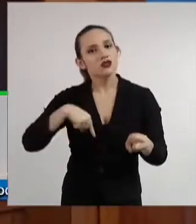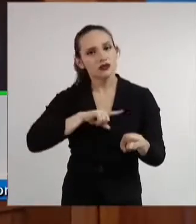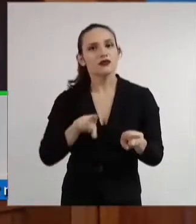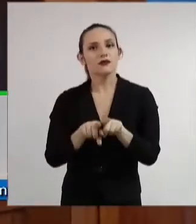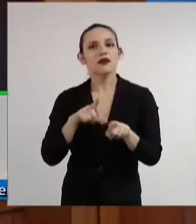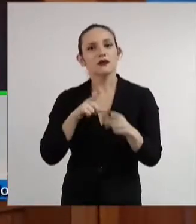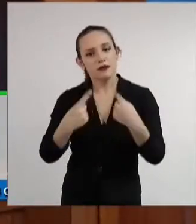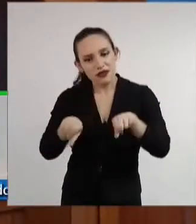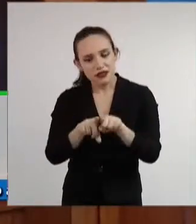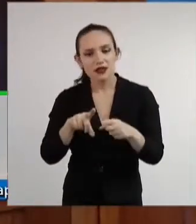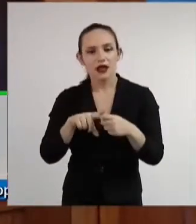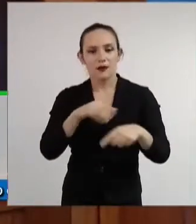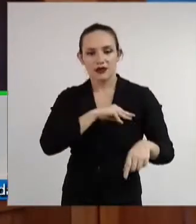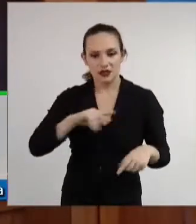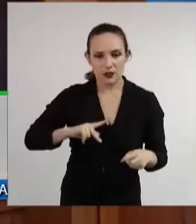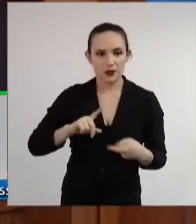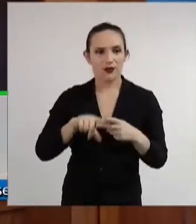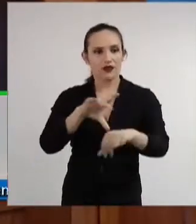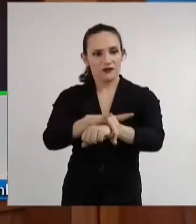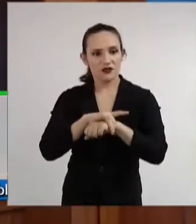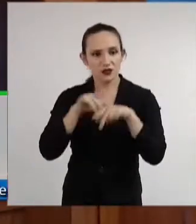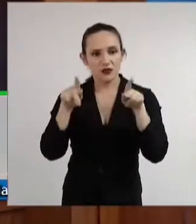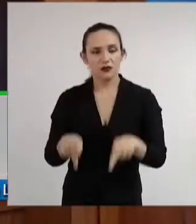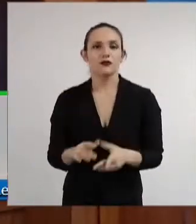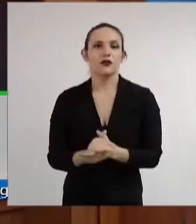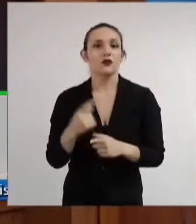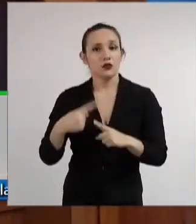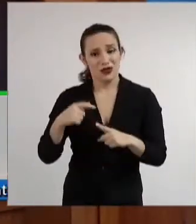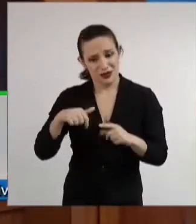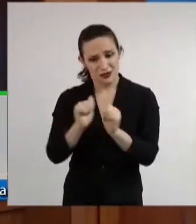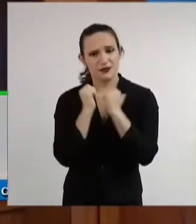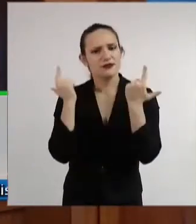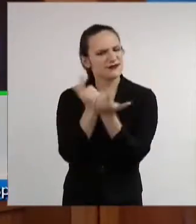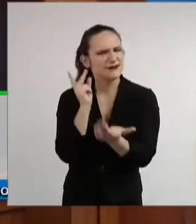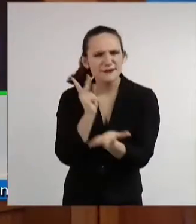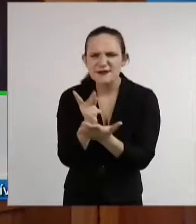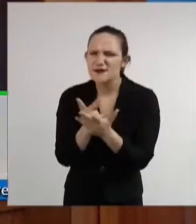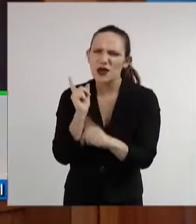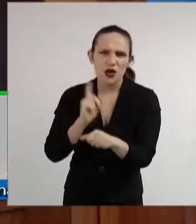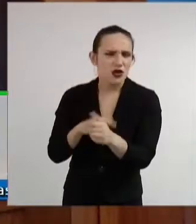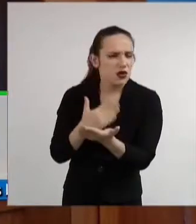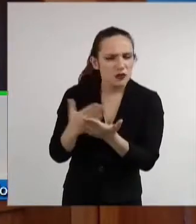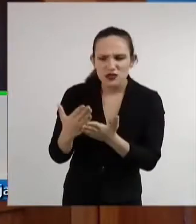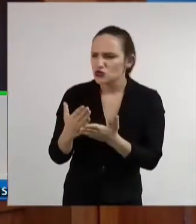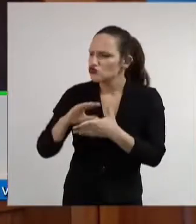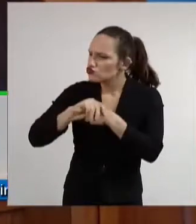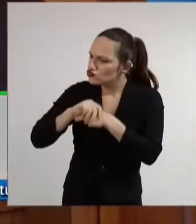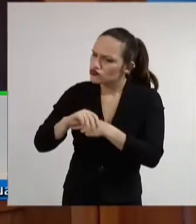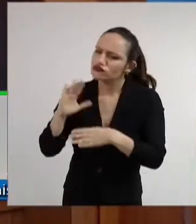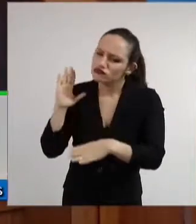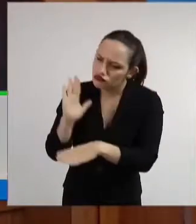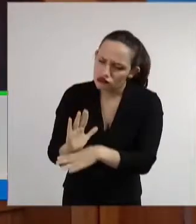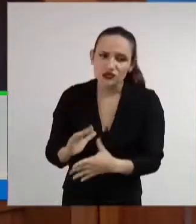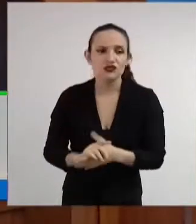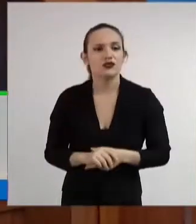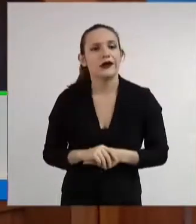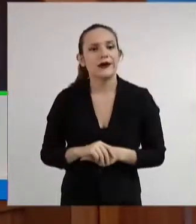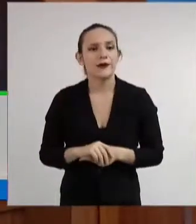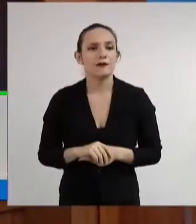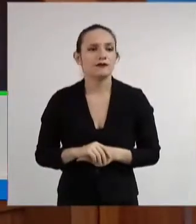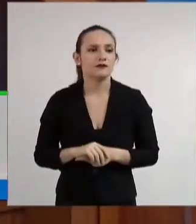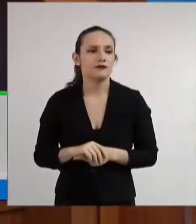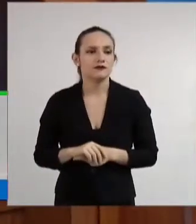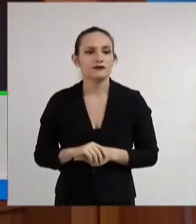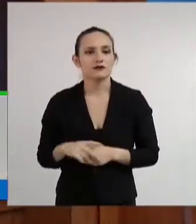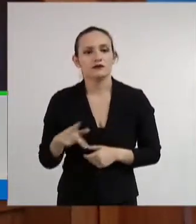Público, com a Defensoria Pública, com esta casa, que desde o início estendeu as mãos Deputado presidente